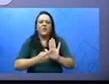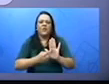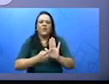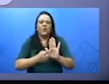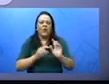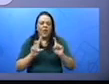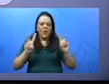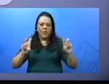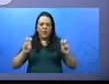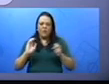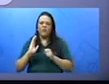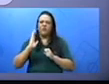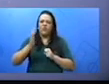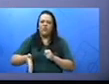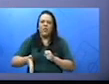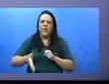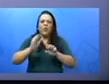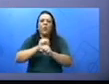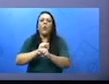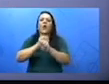clara, explícita.